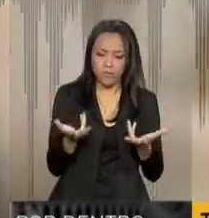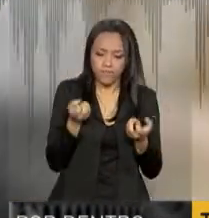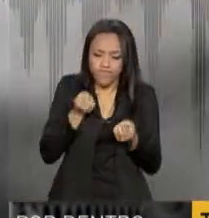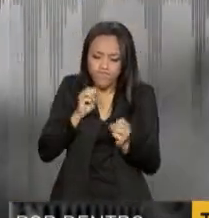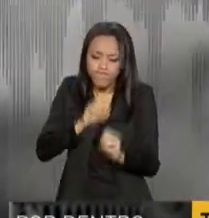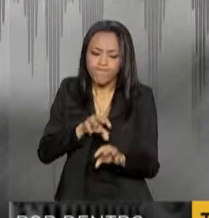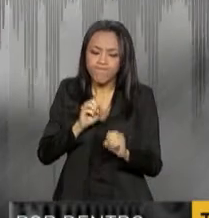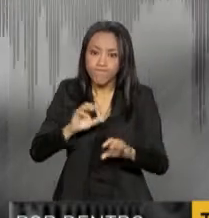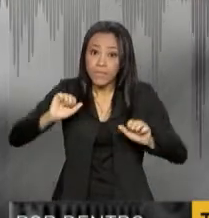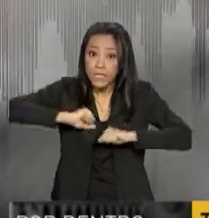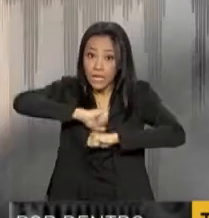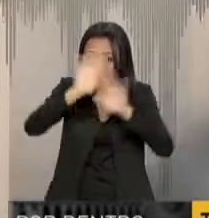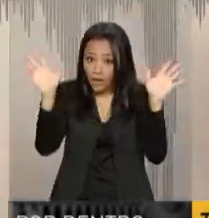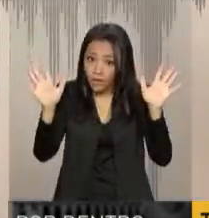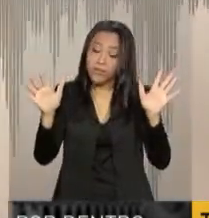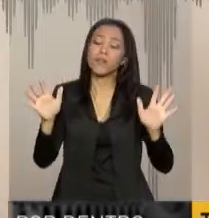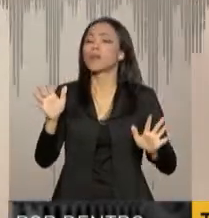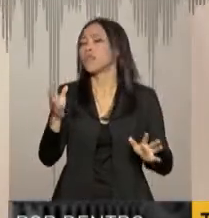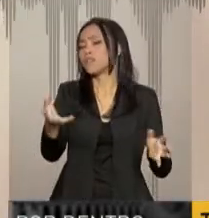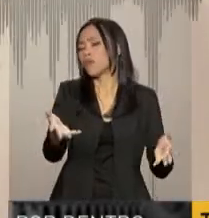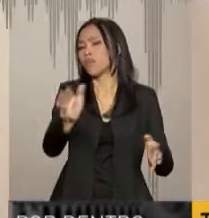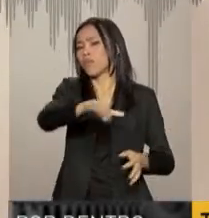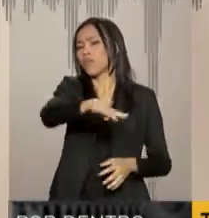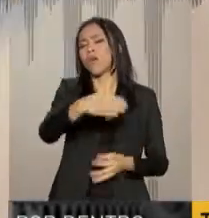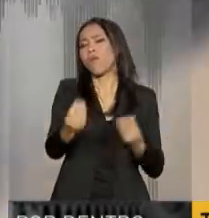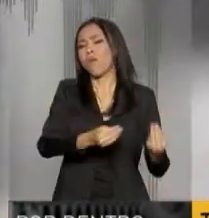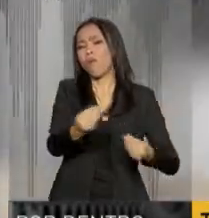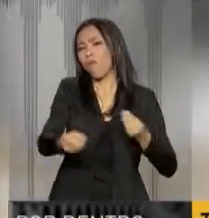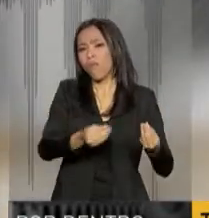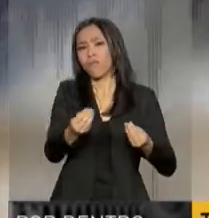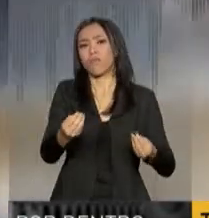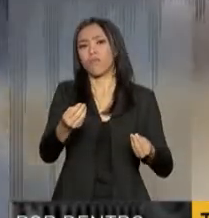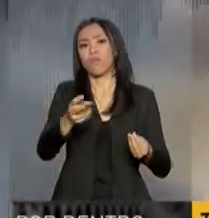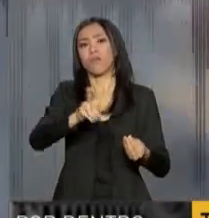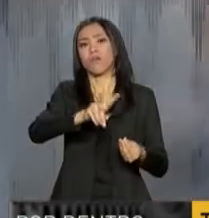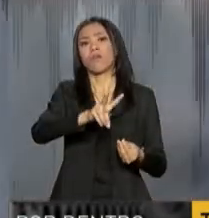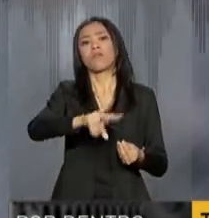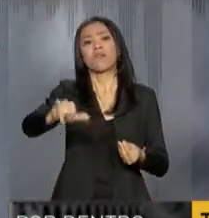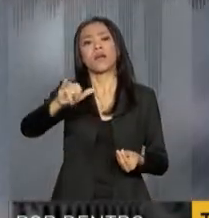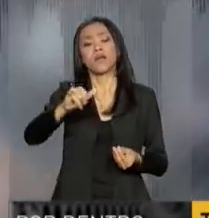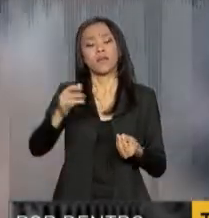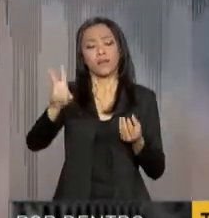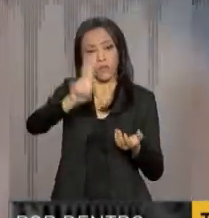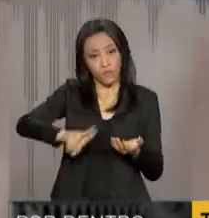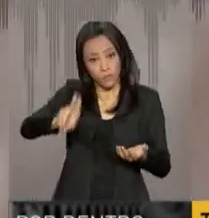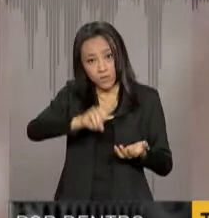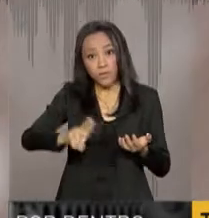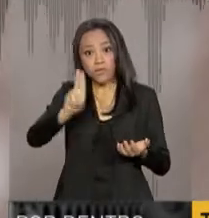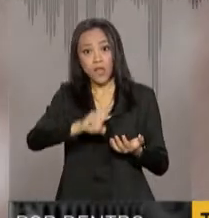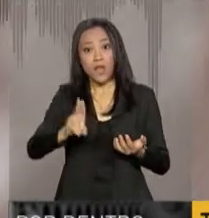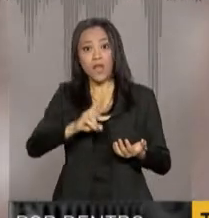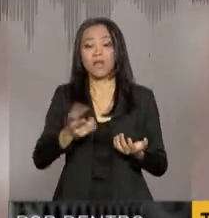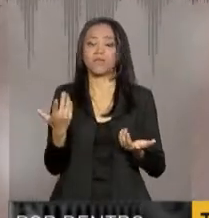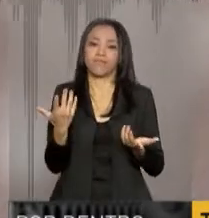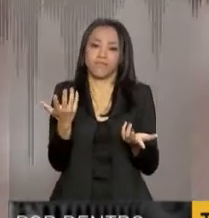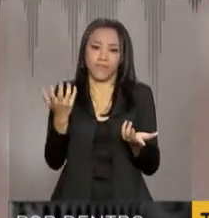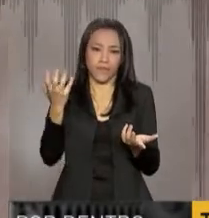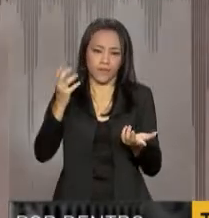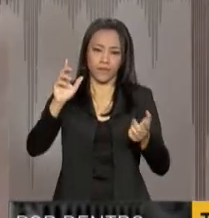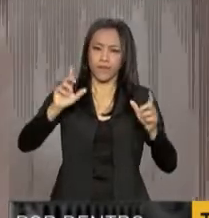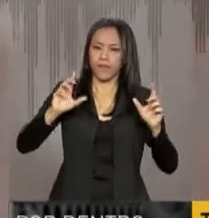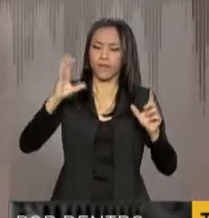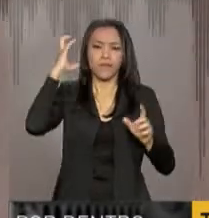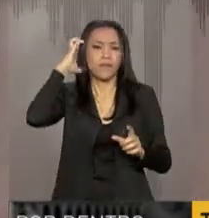explícitos antes que maneira funciona os canais que o ministério que o governo oferece para que a física a